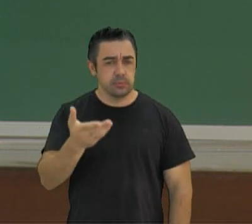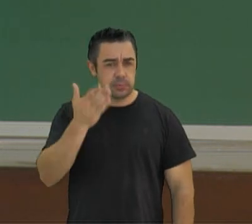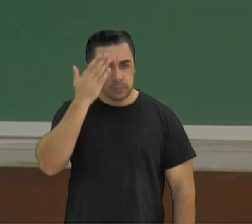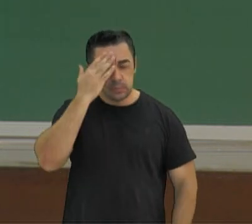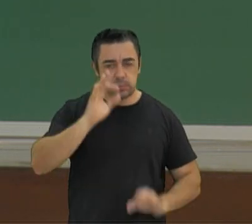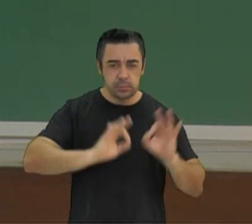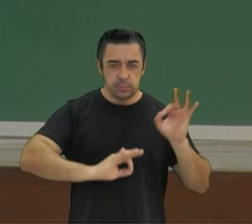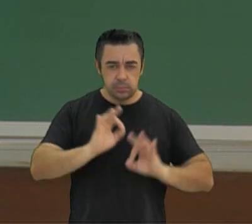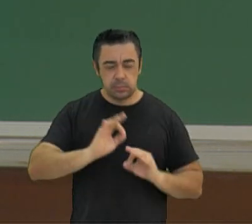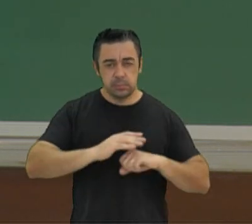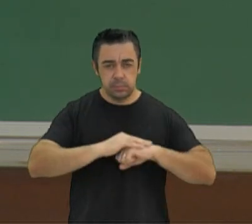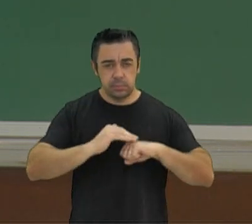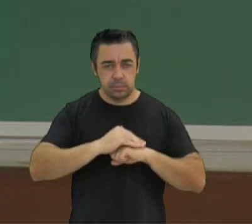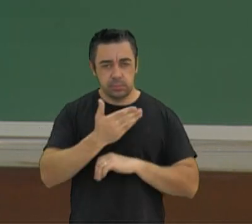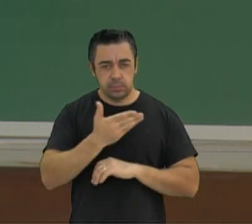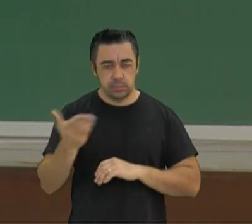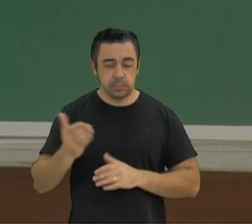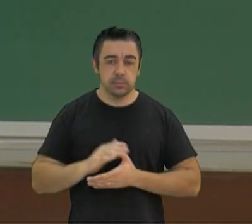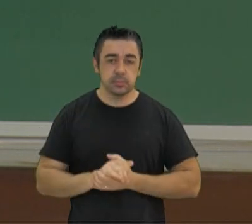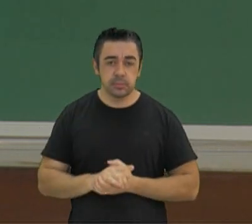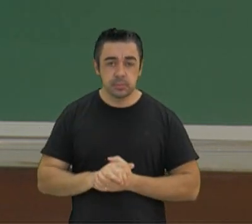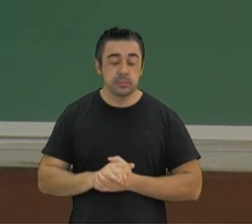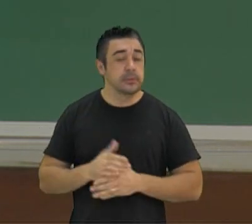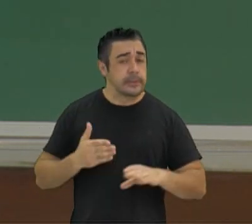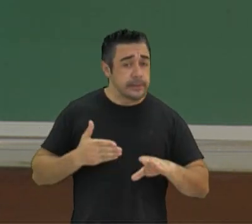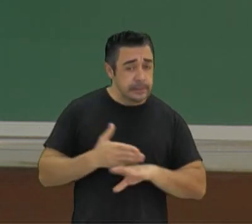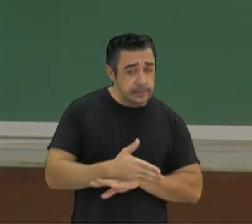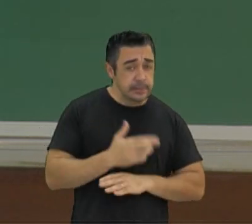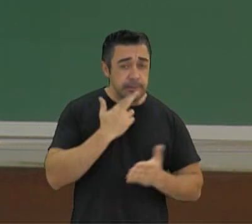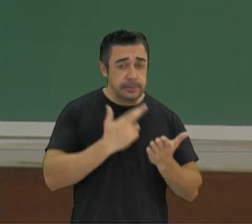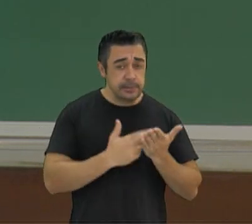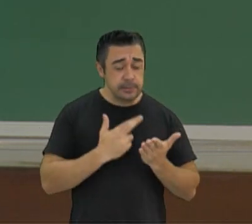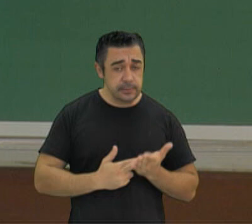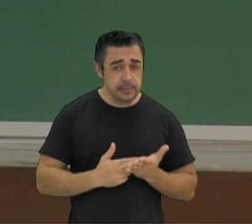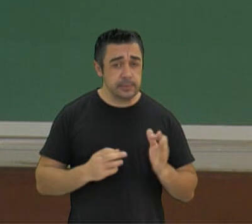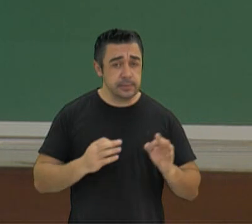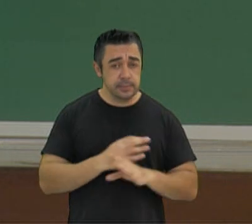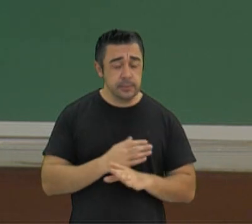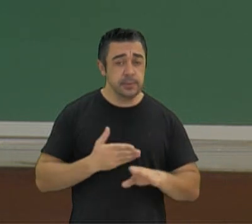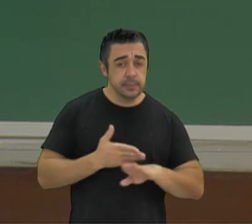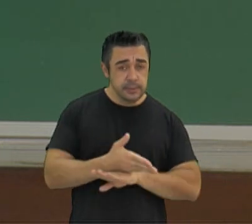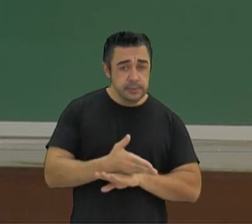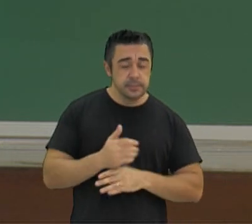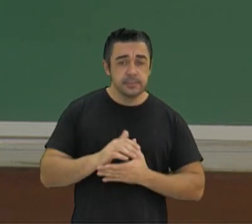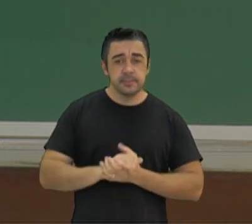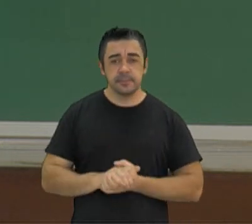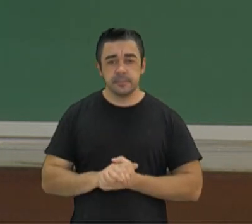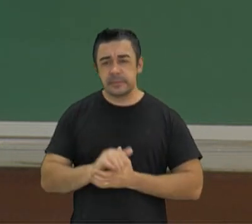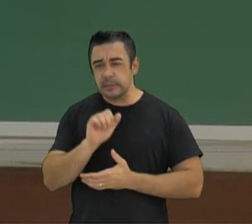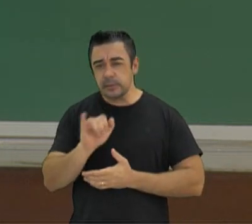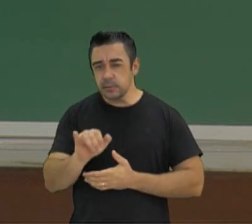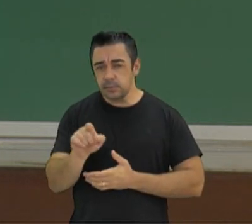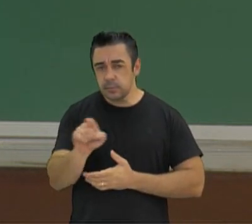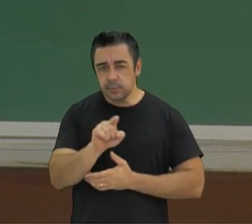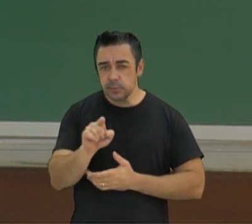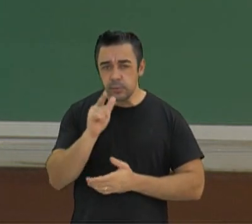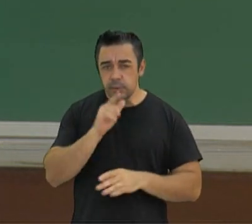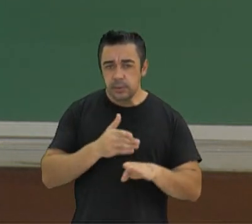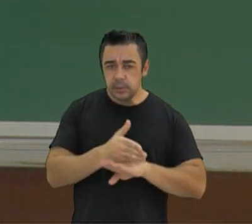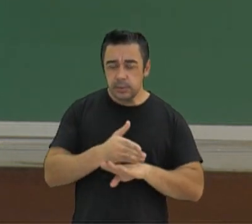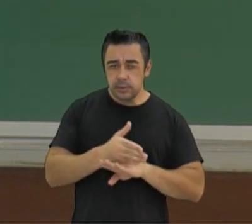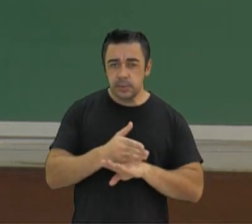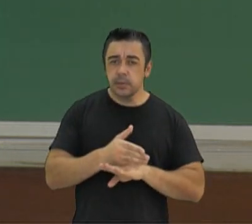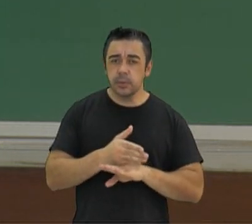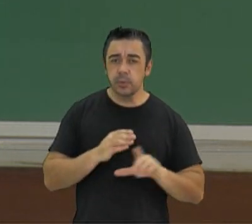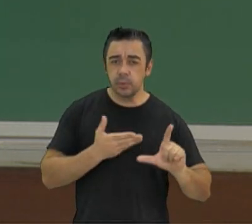preparamos com o maior carinho para vocês lá. Então entrem lá, respondam, participem. Se você não tem acesso ao Google